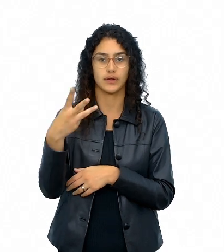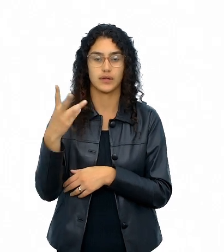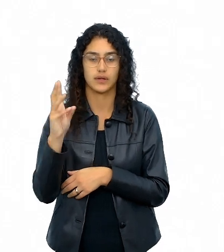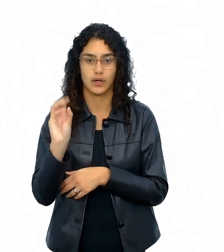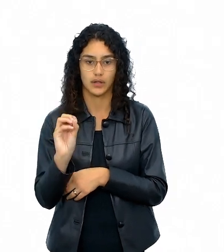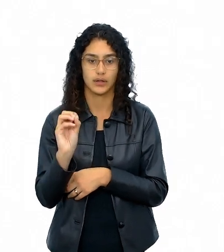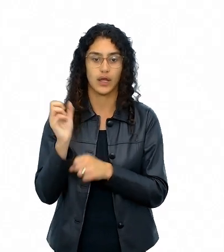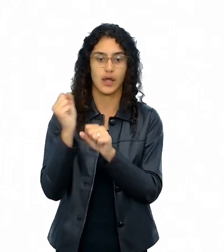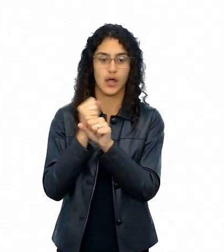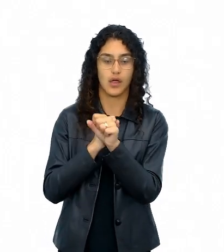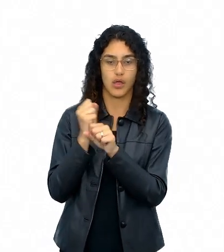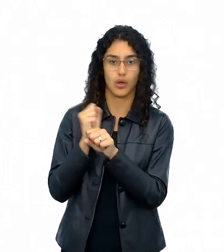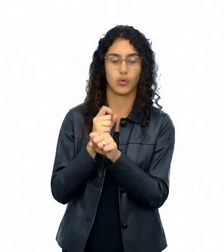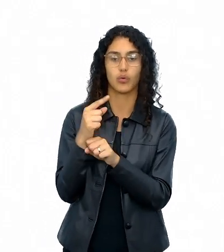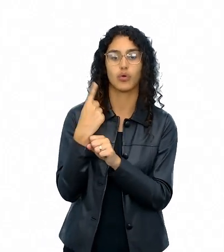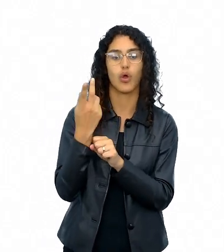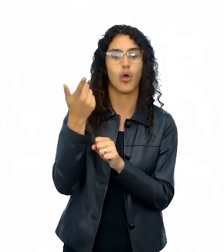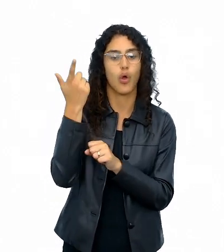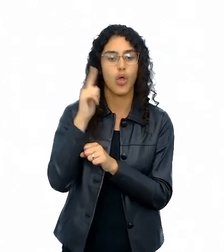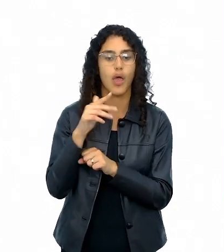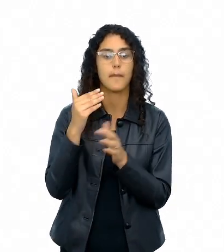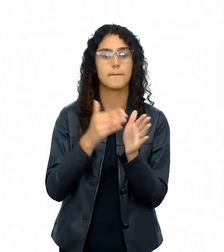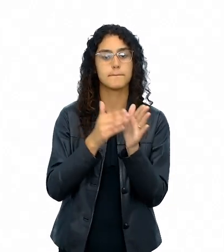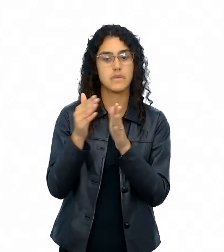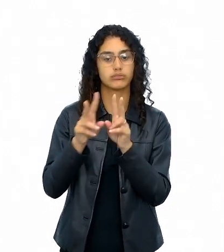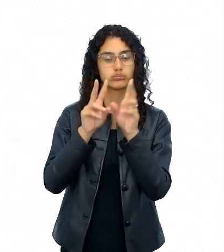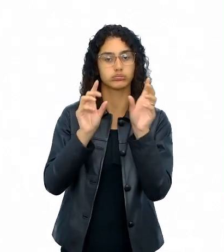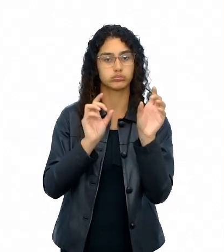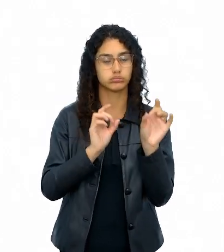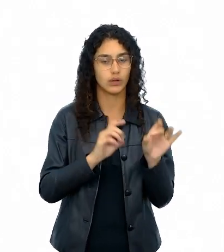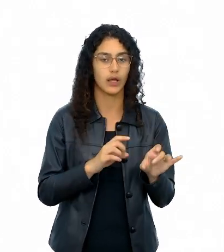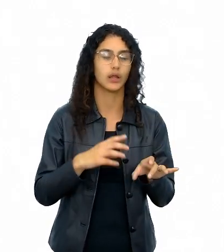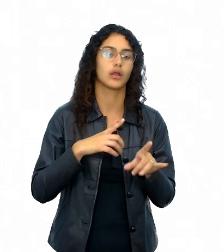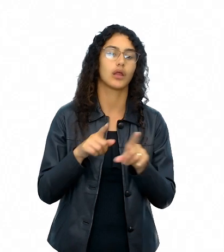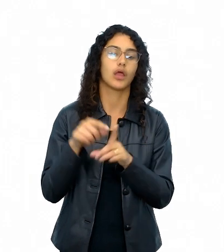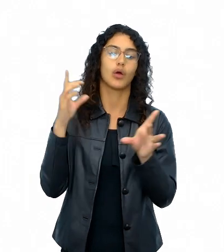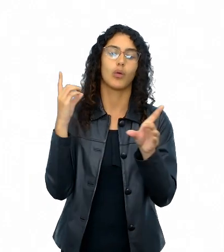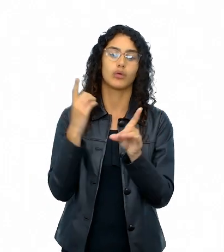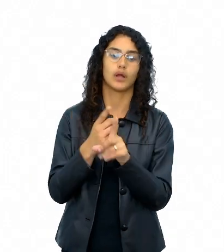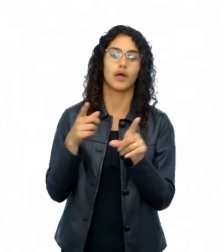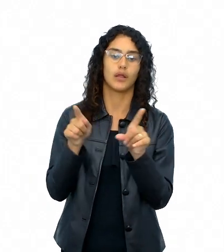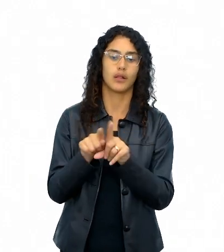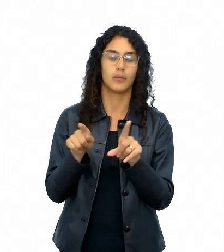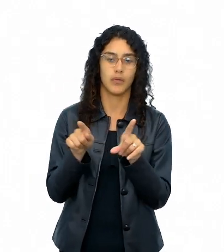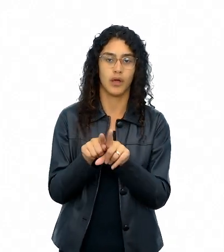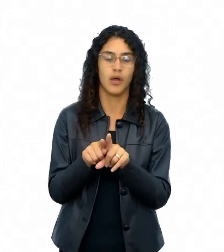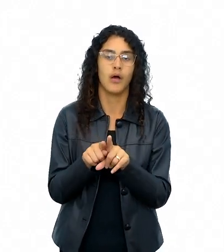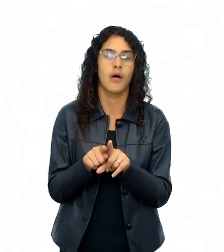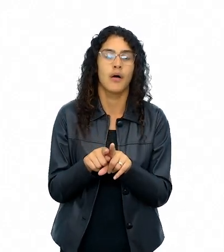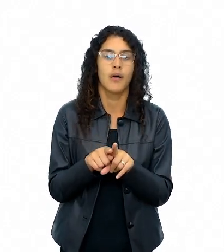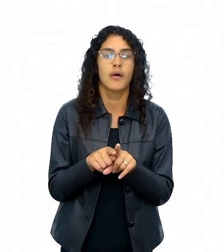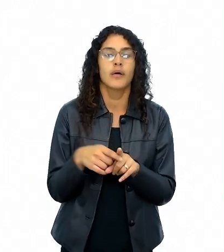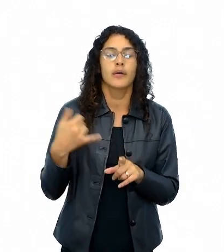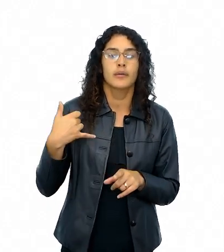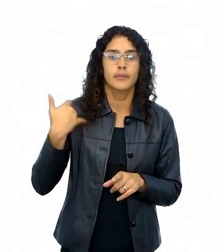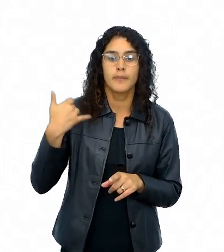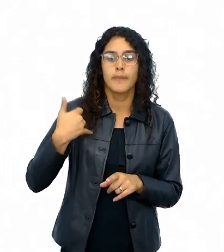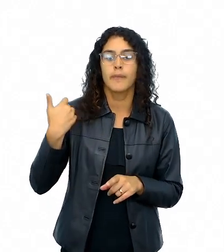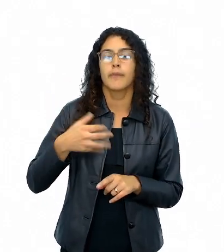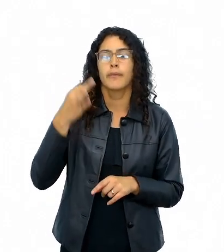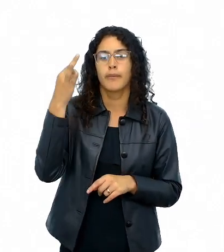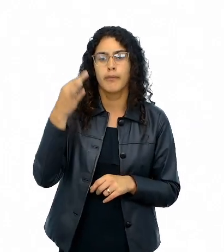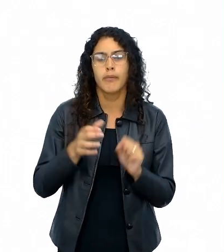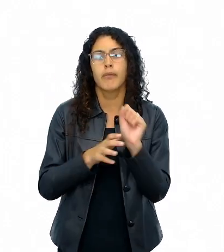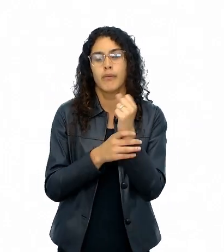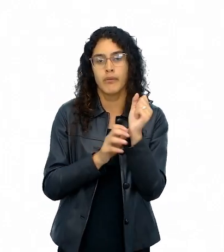5.730 anos. A gente consegue, a partir dessa técnica, identificar a idade, né, com segurança,